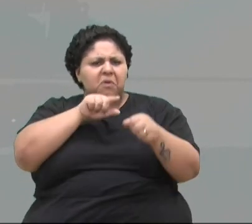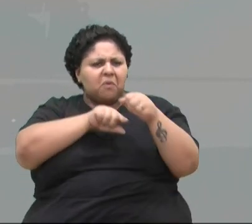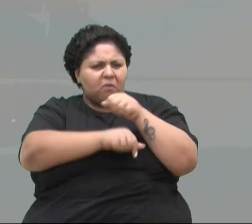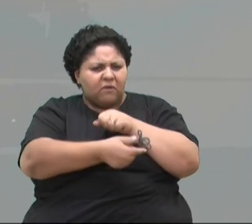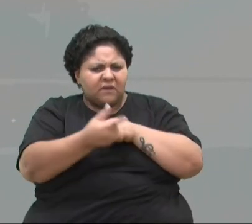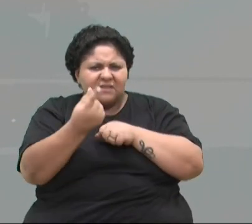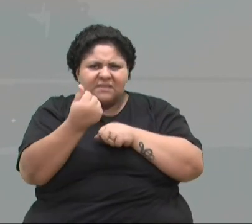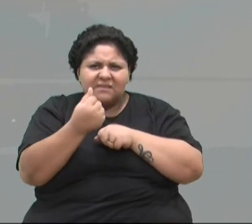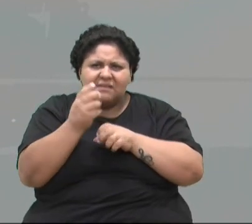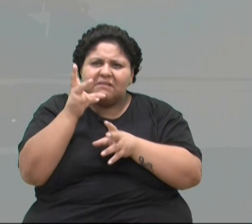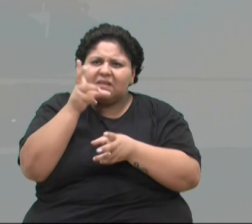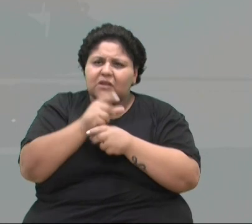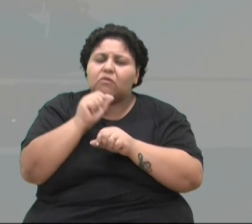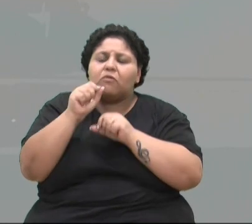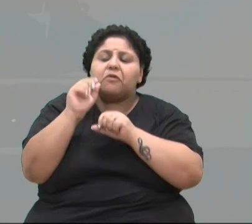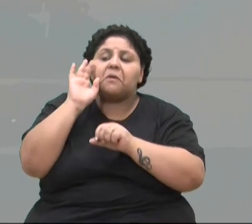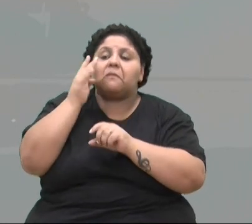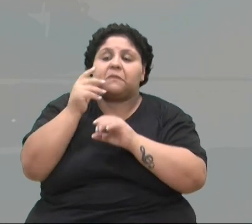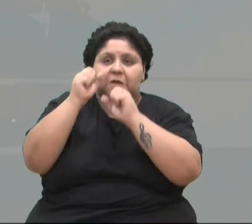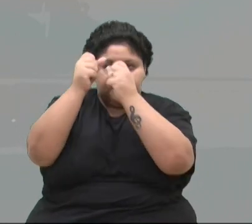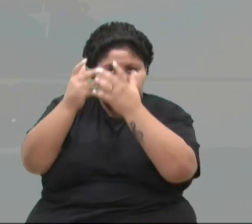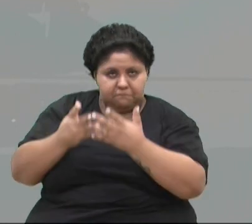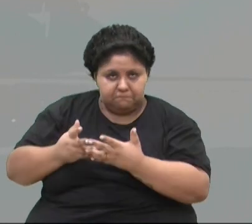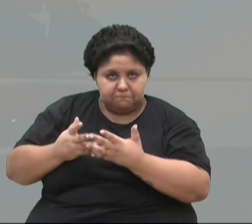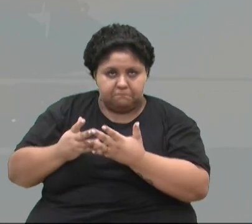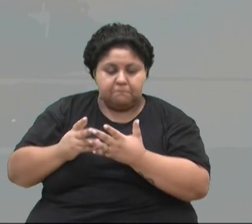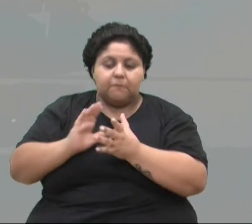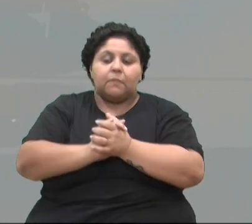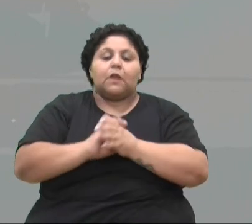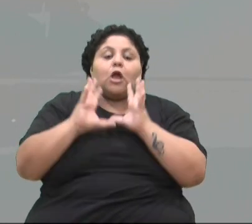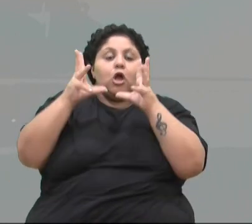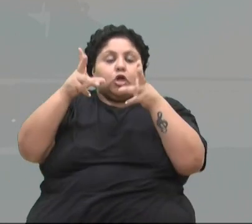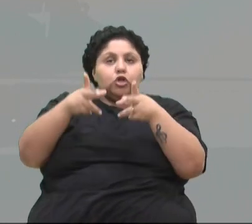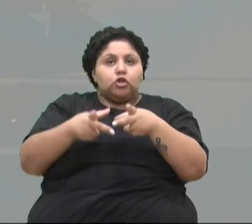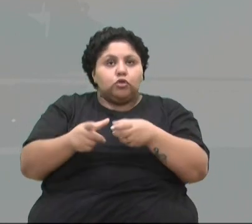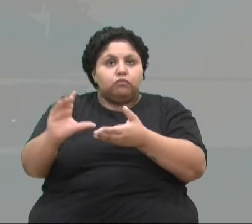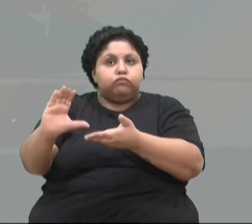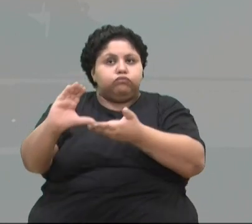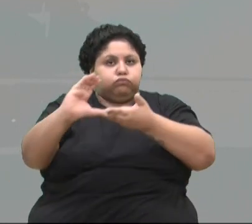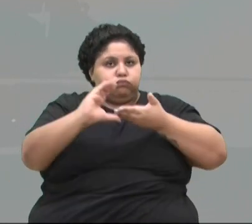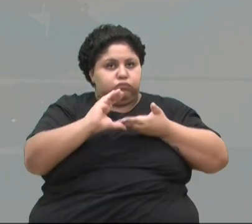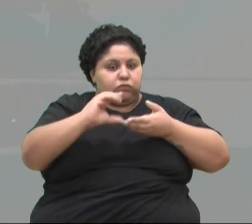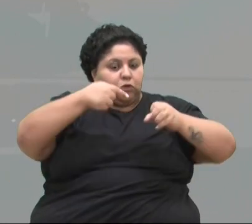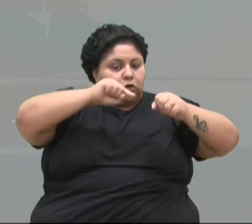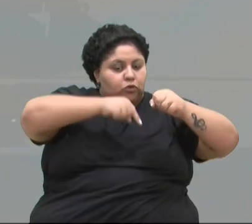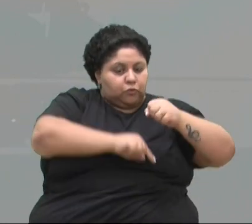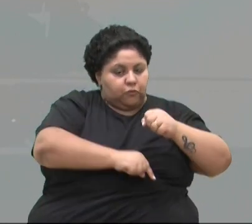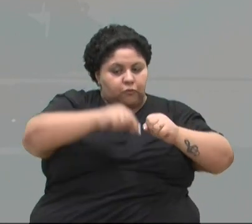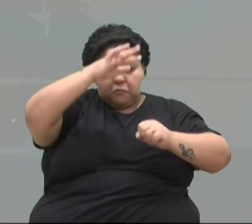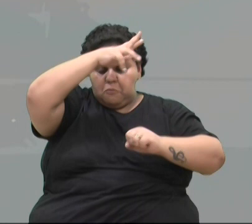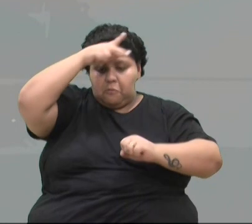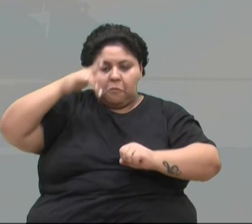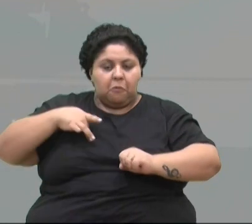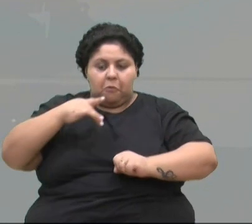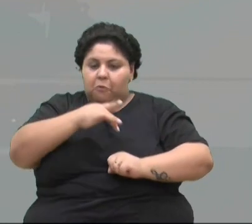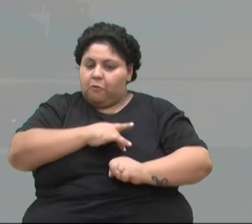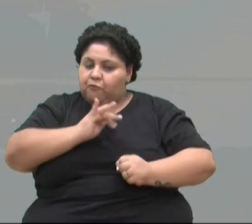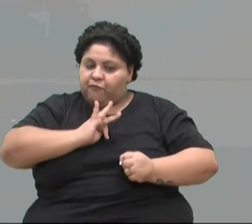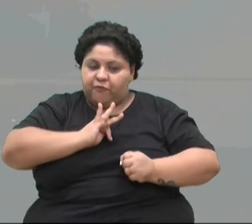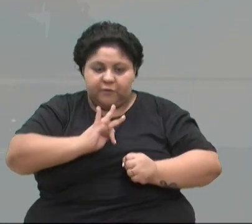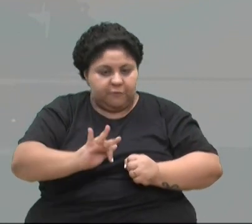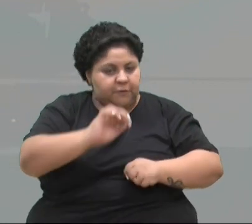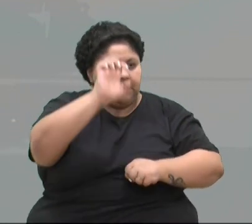nas contas? O que acontece? Todo o recurso que a gente recebe no Fundo Municipal de Saúde, seja ele federal